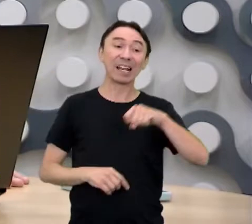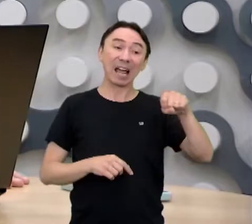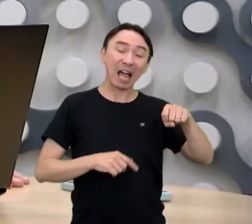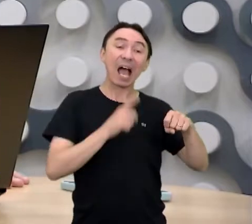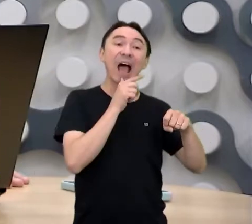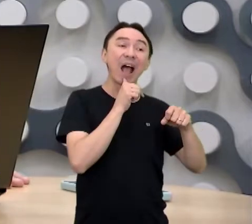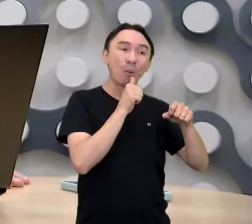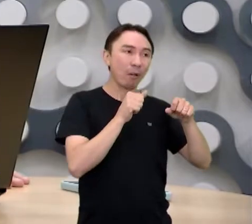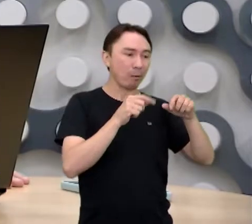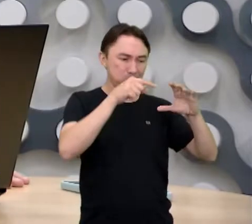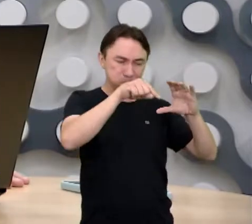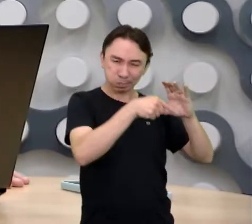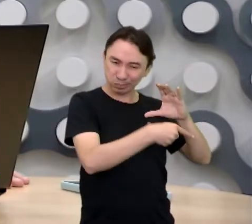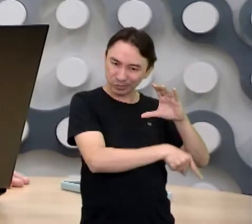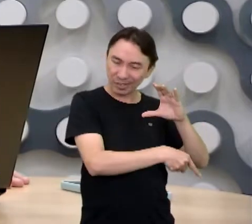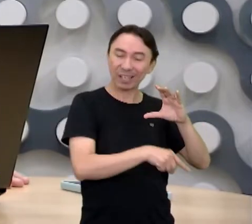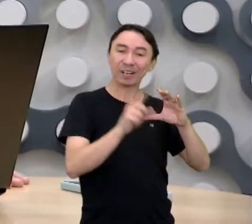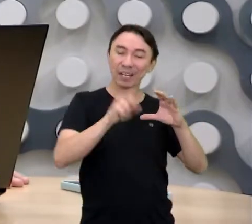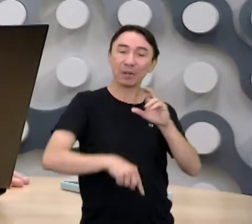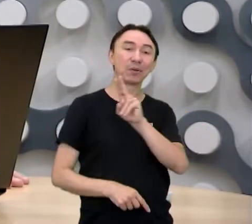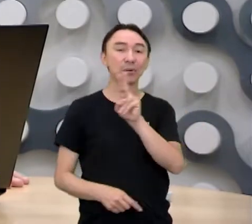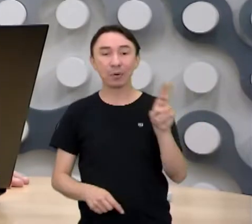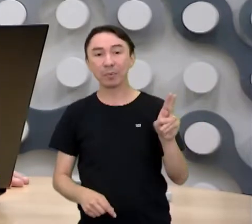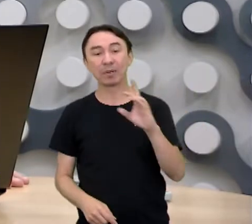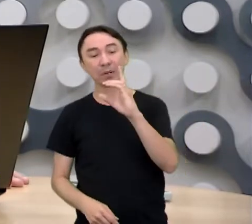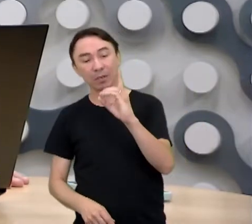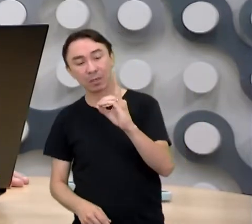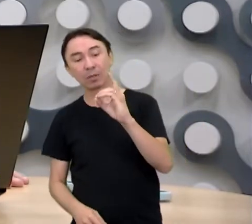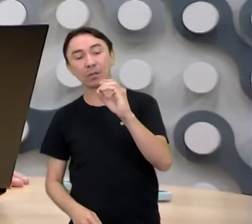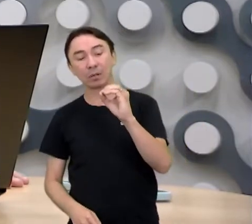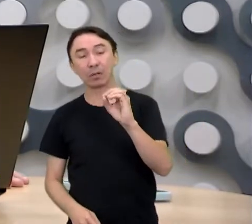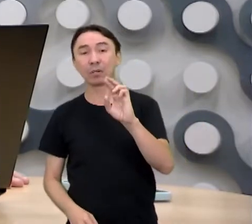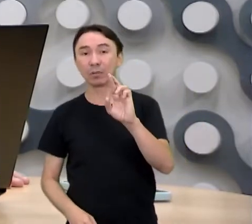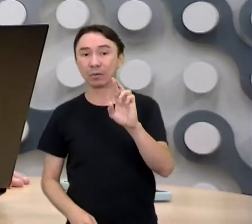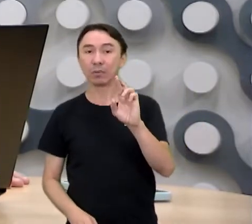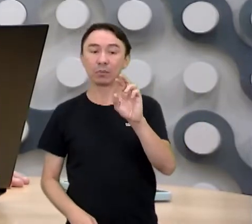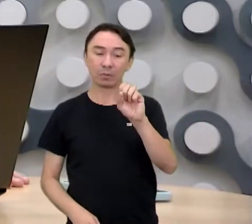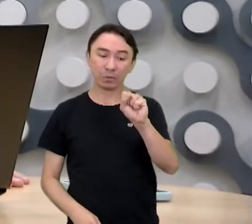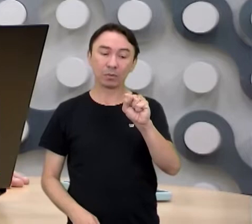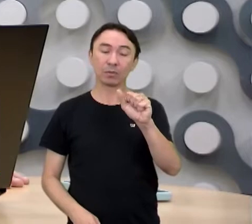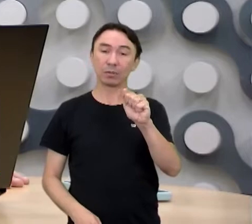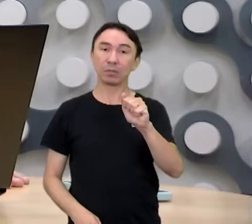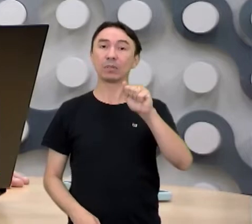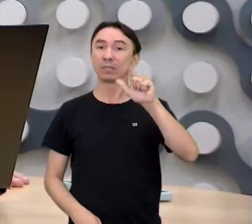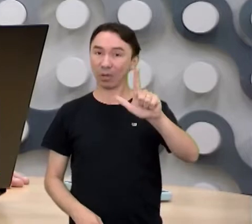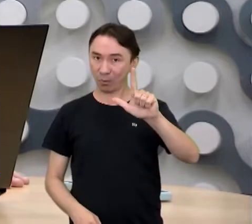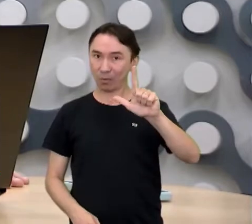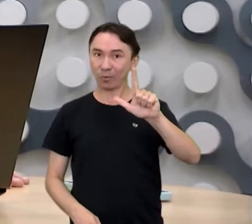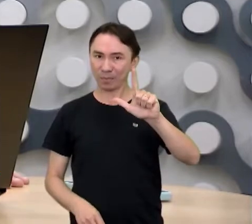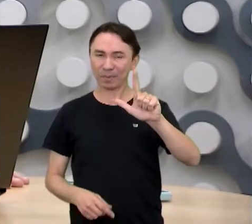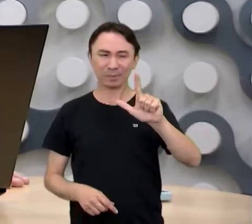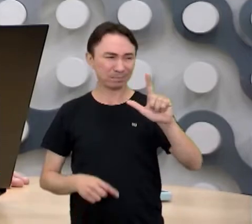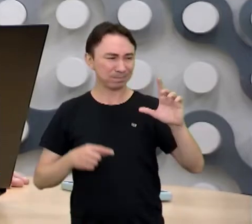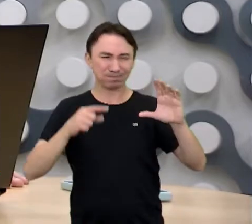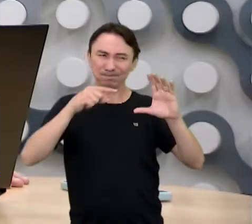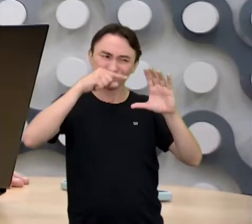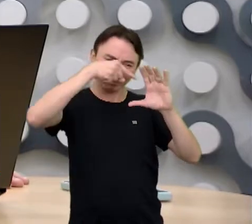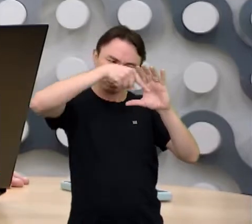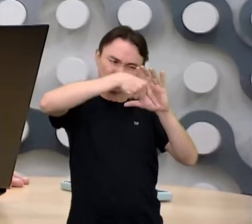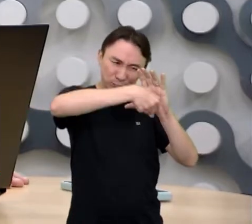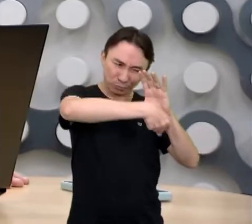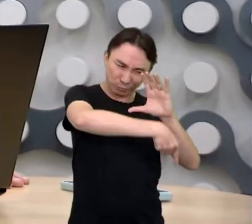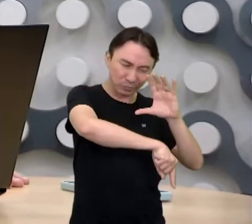né, no submarino, né? Por isso dorsais submarinos, porque estão no fundo dos oceanos, né? E são também formação